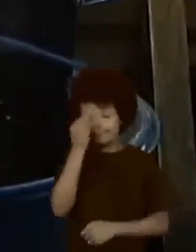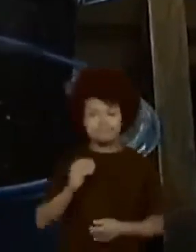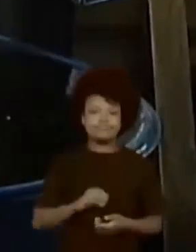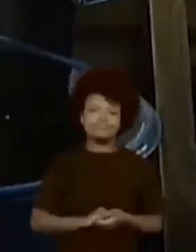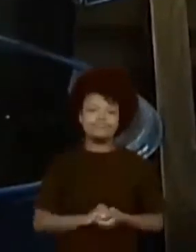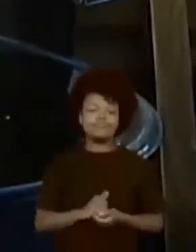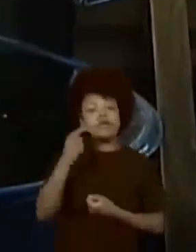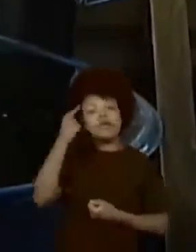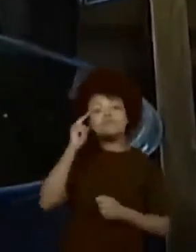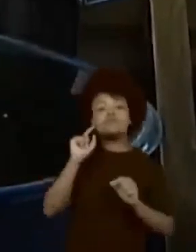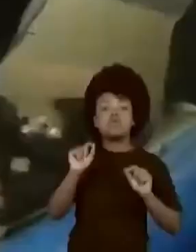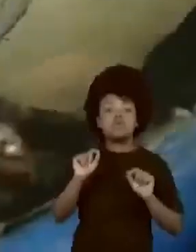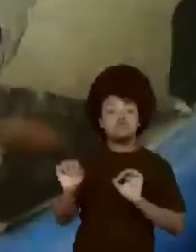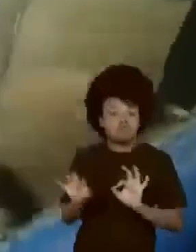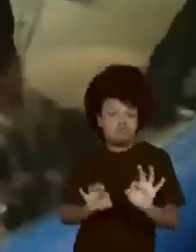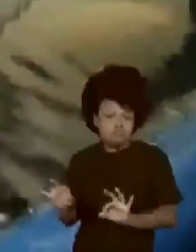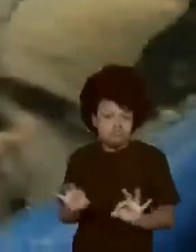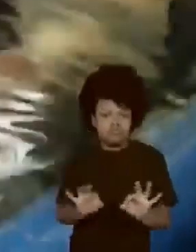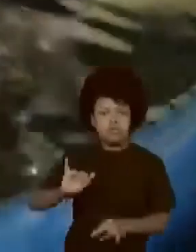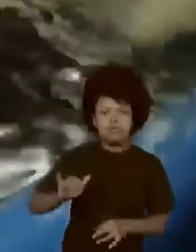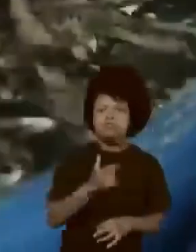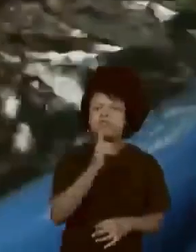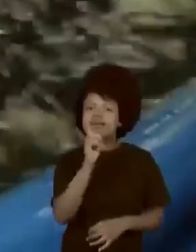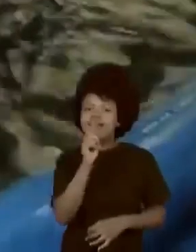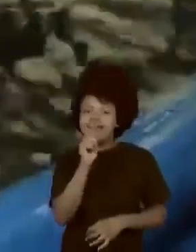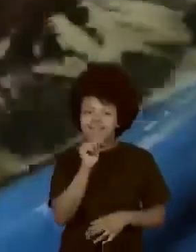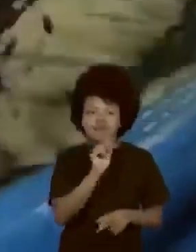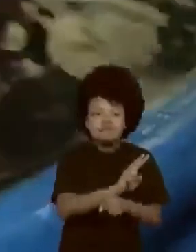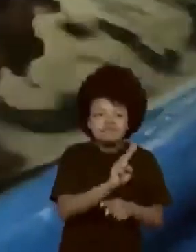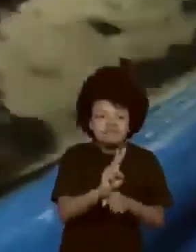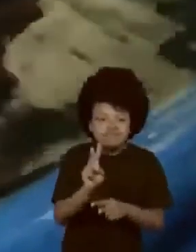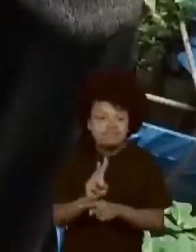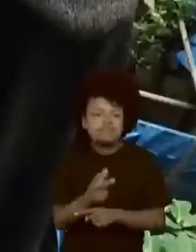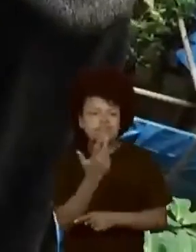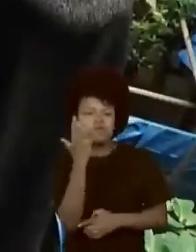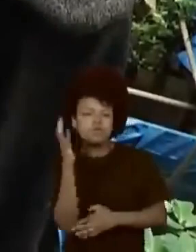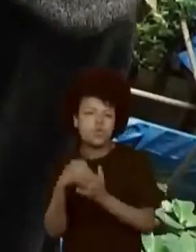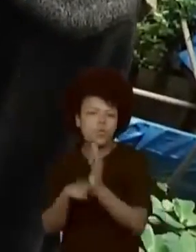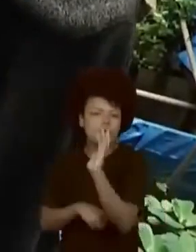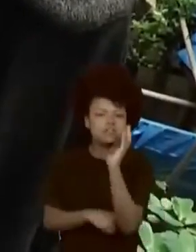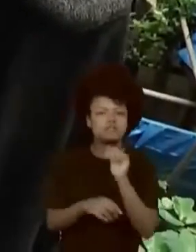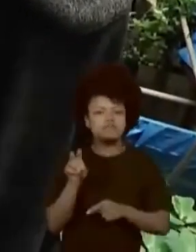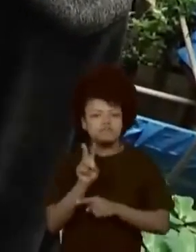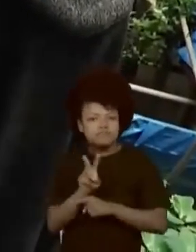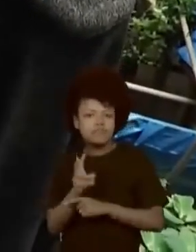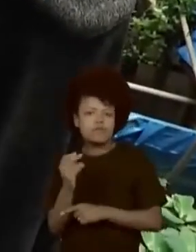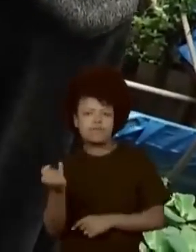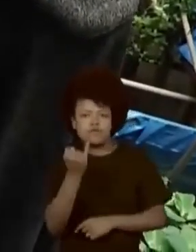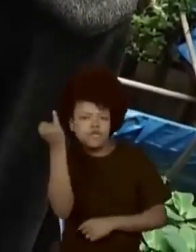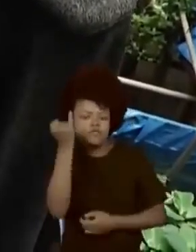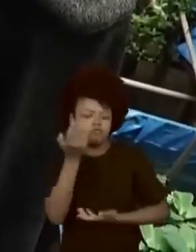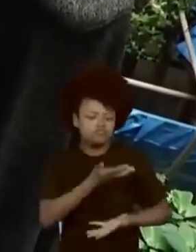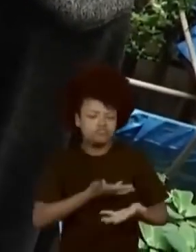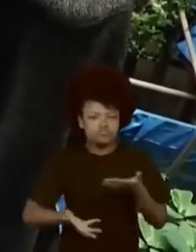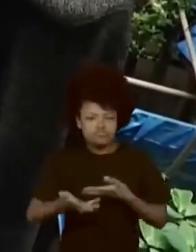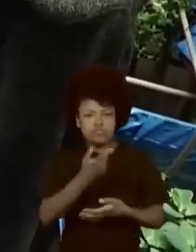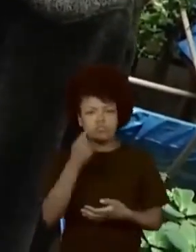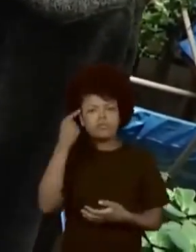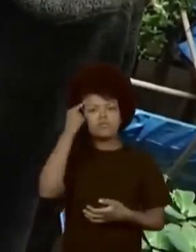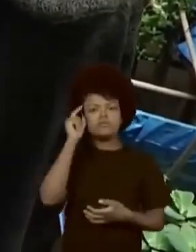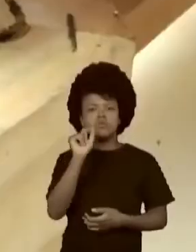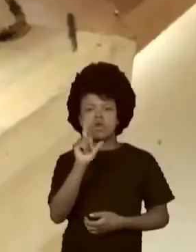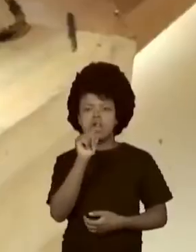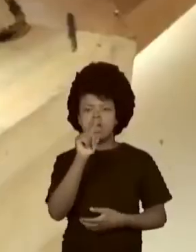projeto que economizasse água e ajudasse no meio ambiente. E aí, com as pesquisas, a gente achou a aquaponia, que é um método de cultivo totalmente